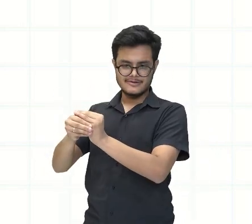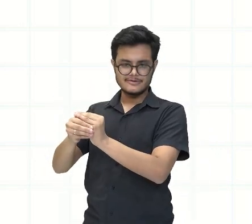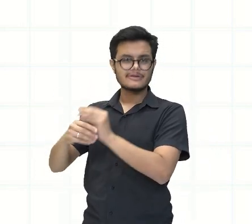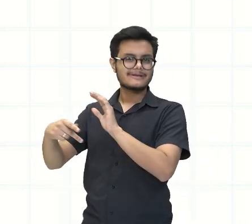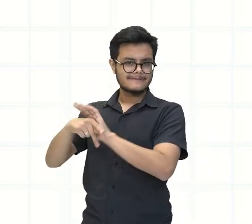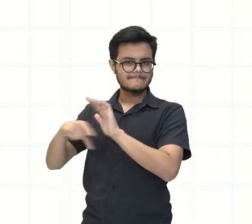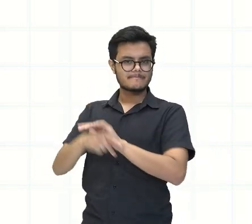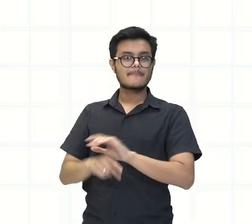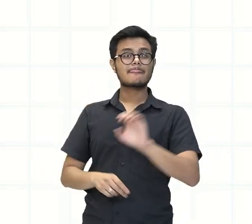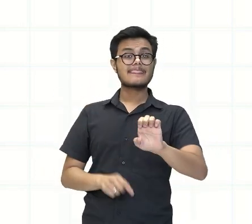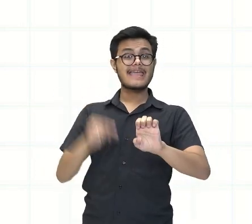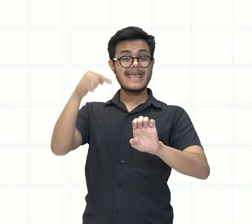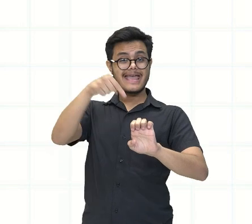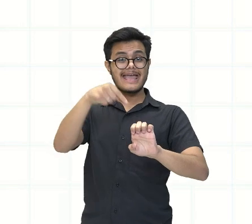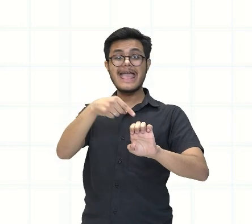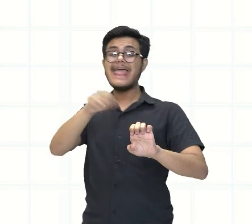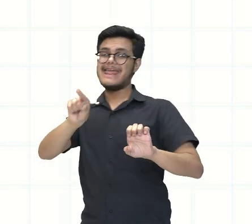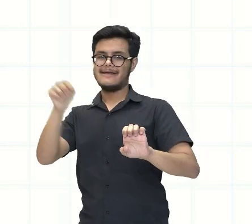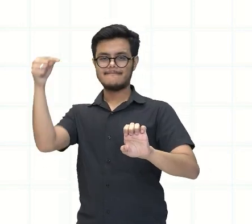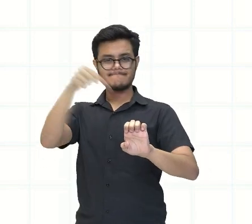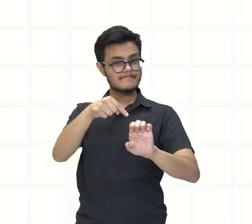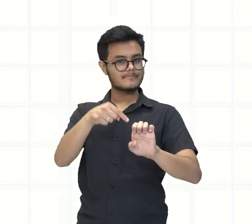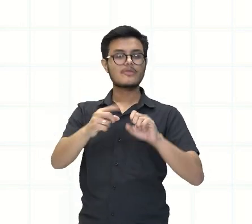forma do meu